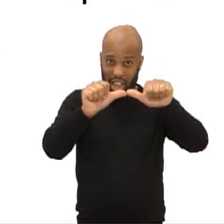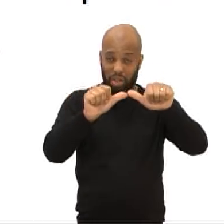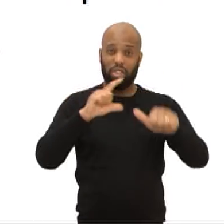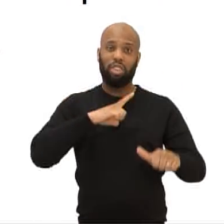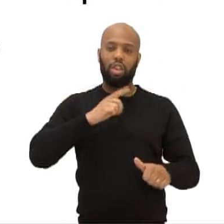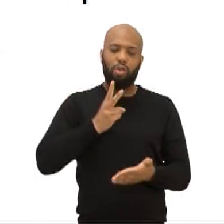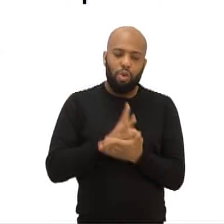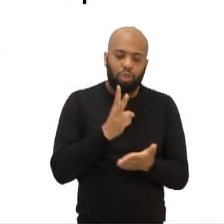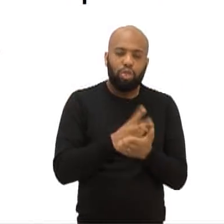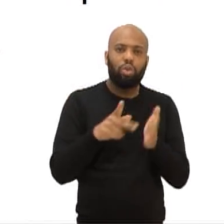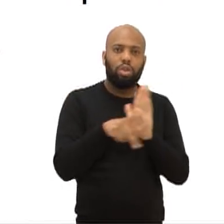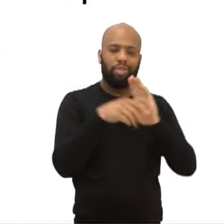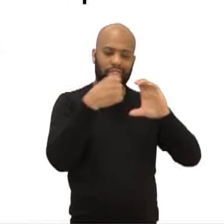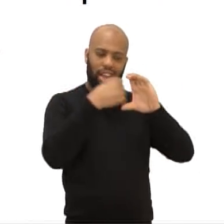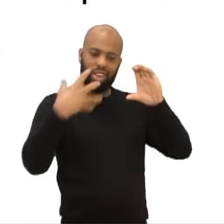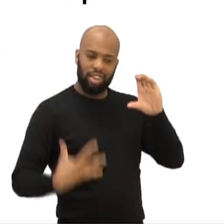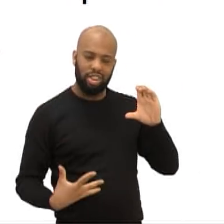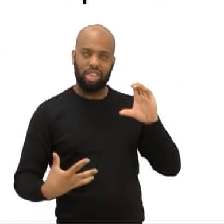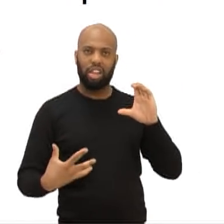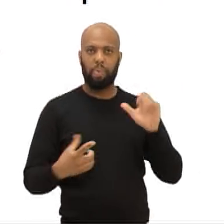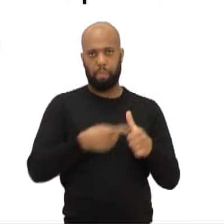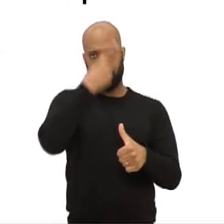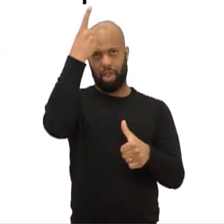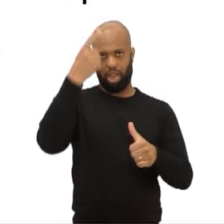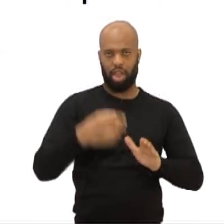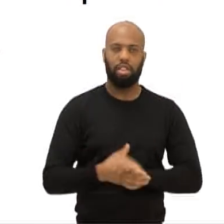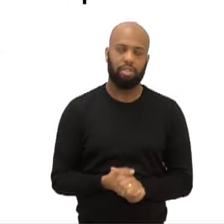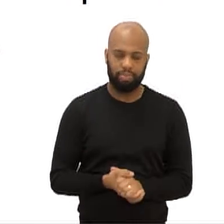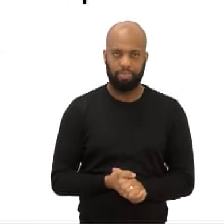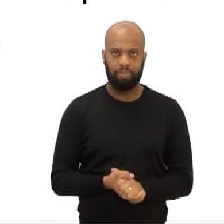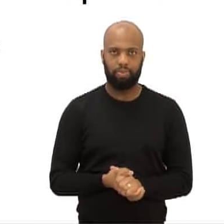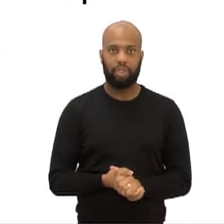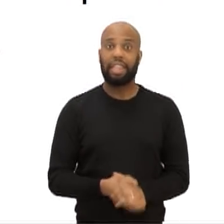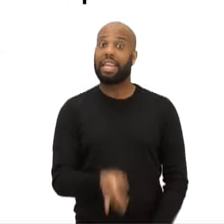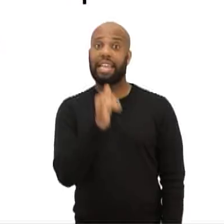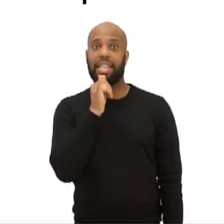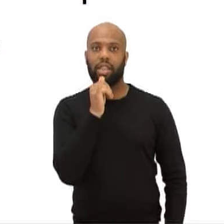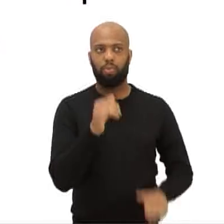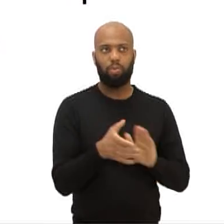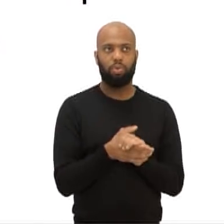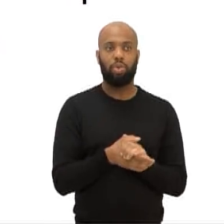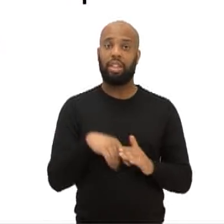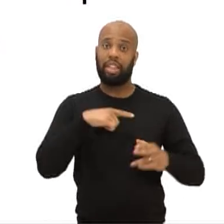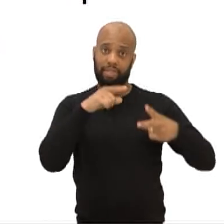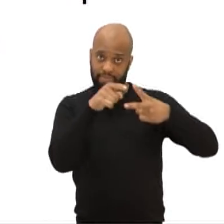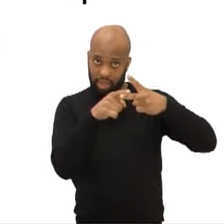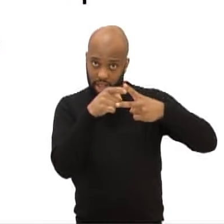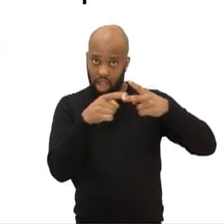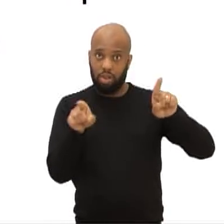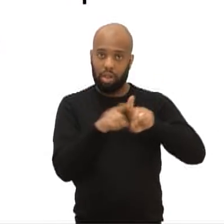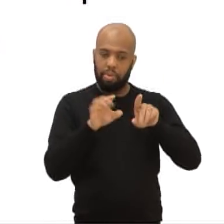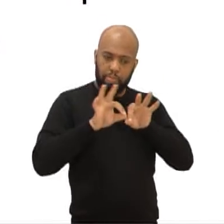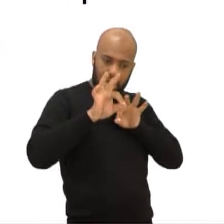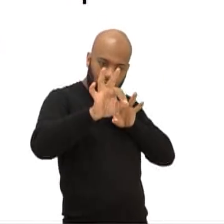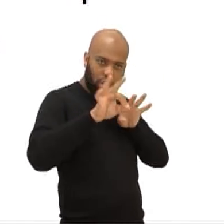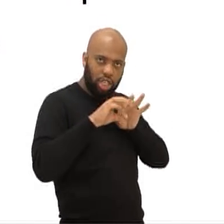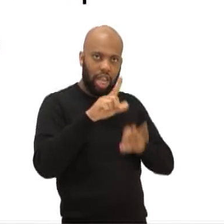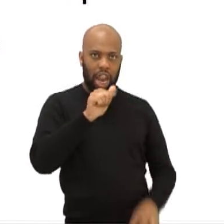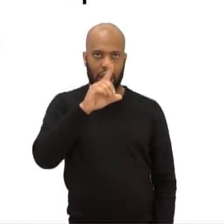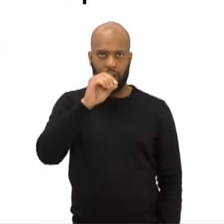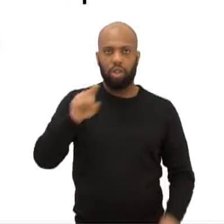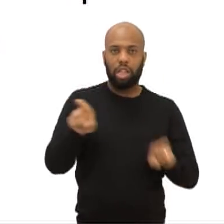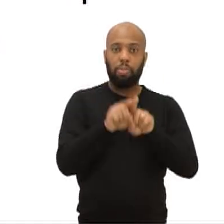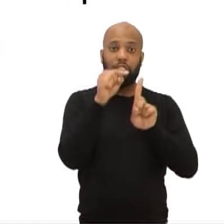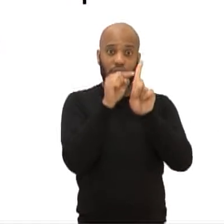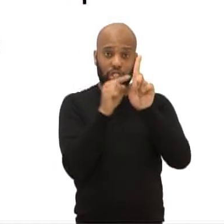as suas características primárias, tais como os ângulos, a medida do lado, o